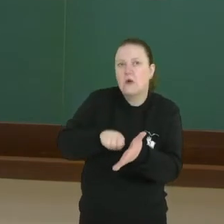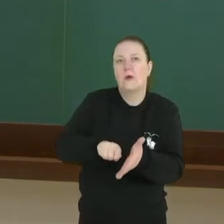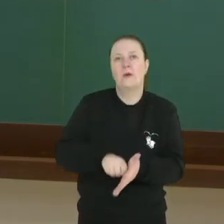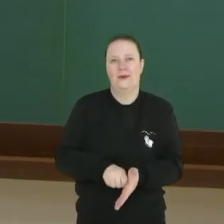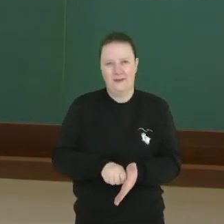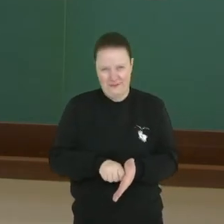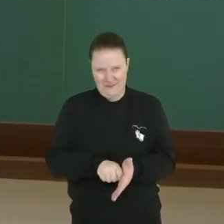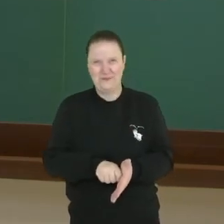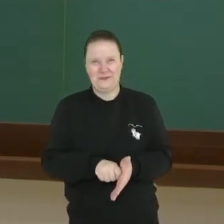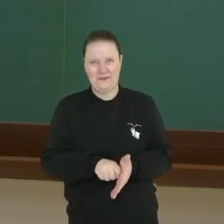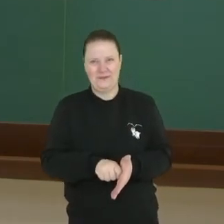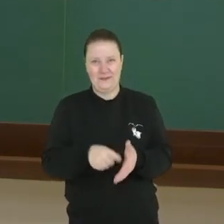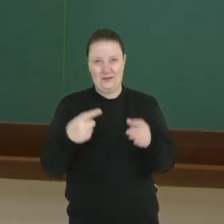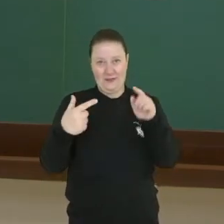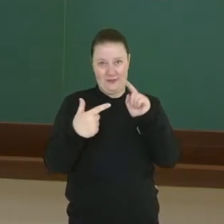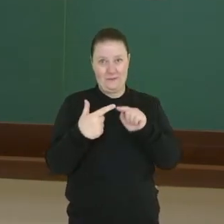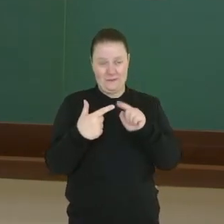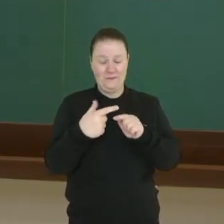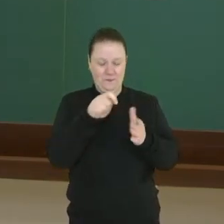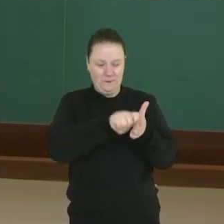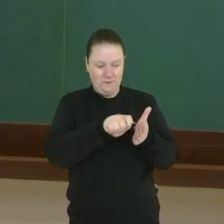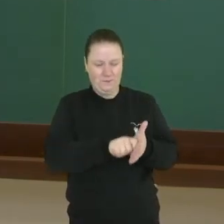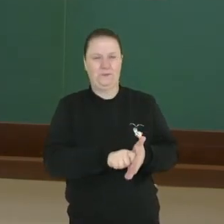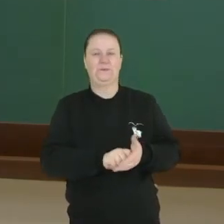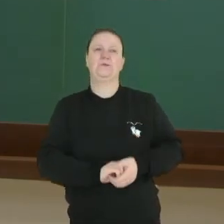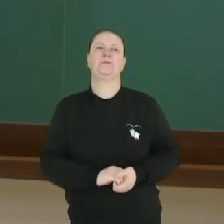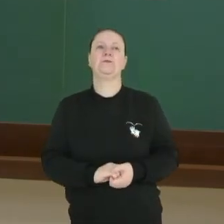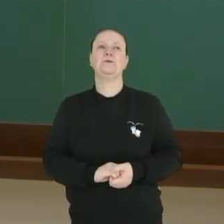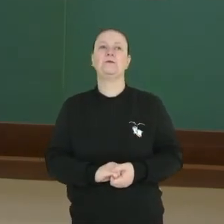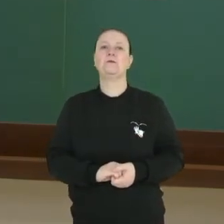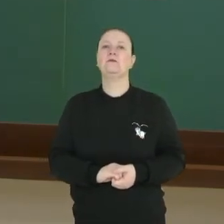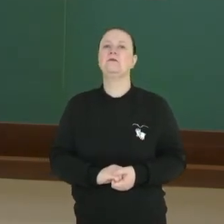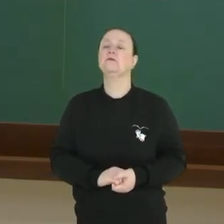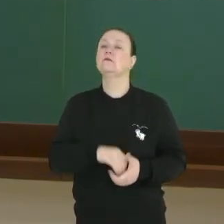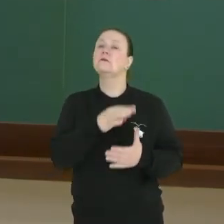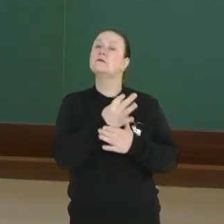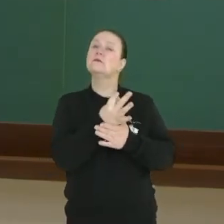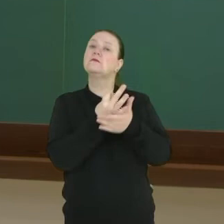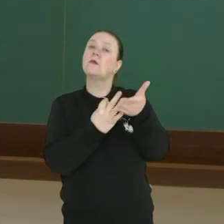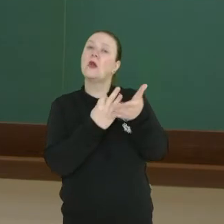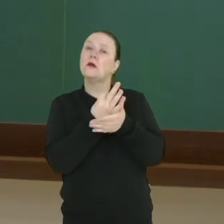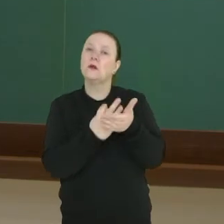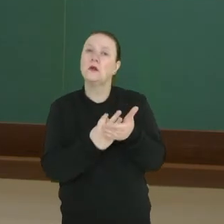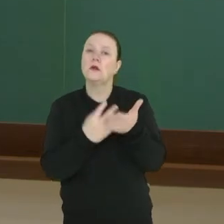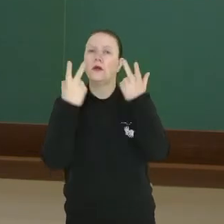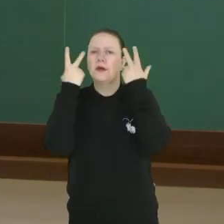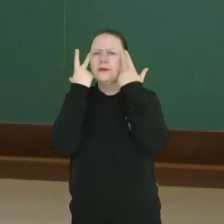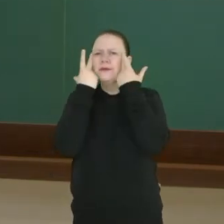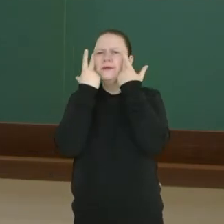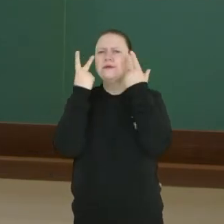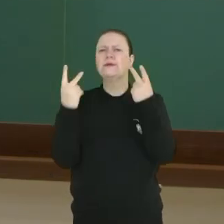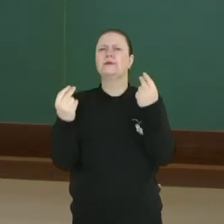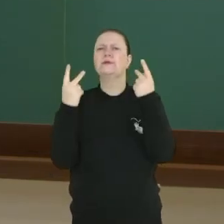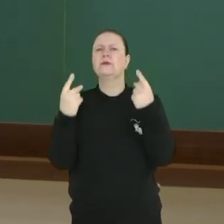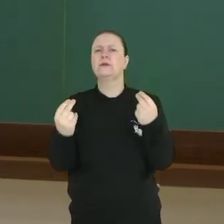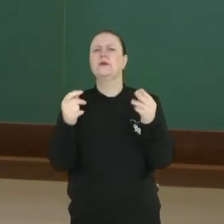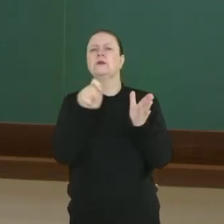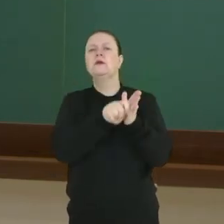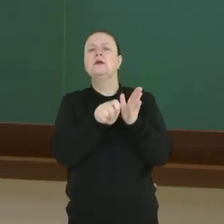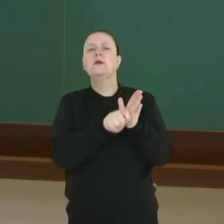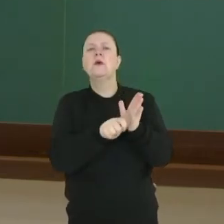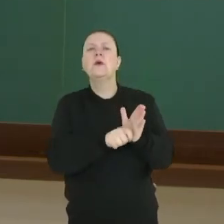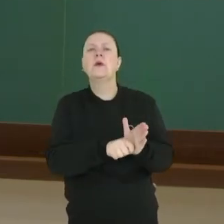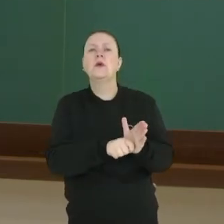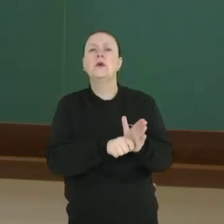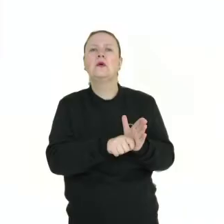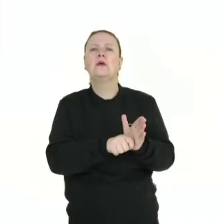transcrever, tá? Então, olha lá. Então, esse texto que geralmente é escrito, ele é escrito utilizando